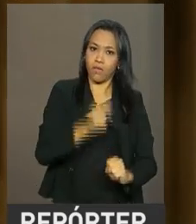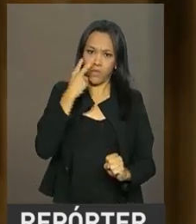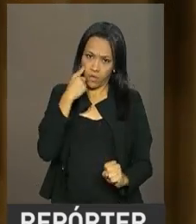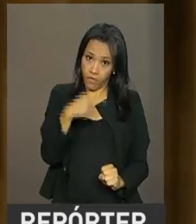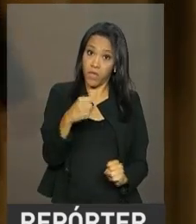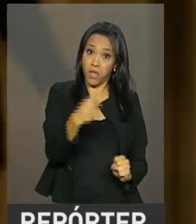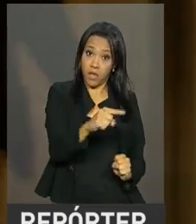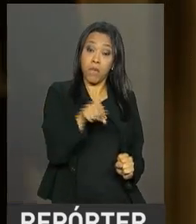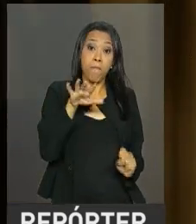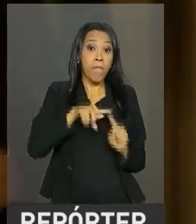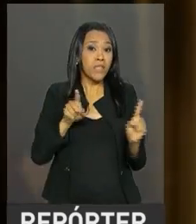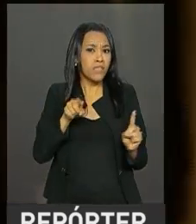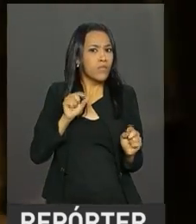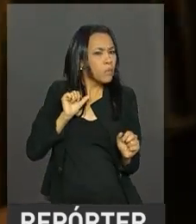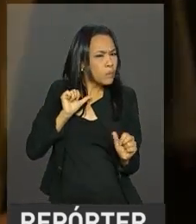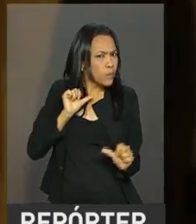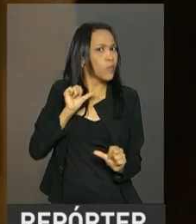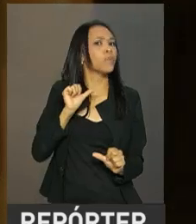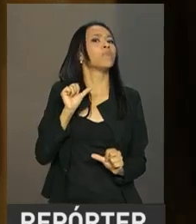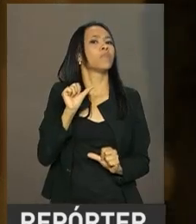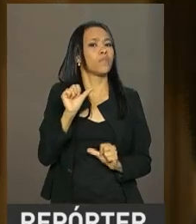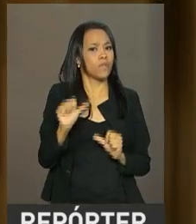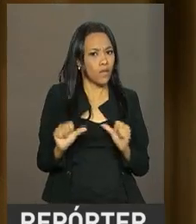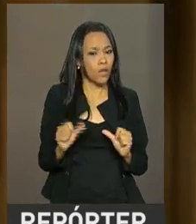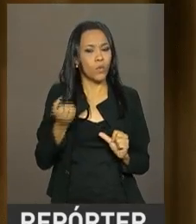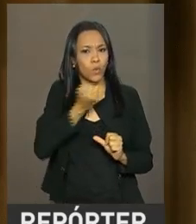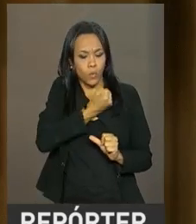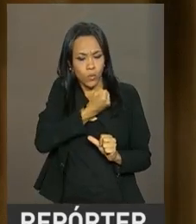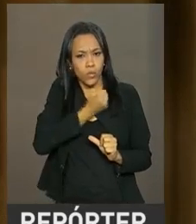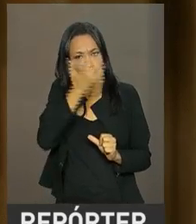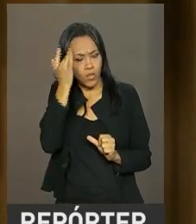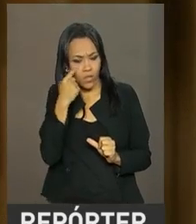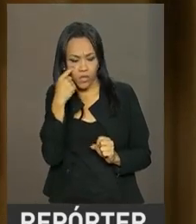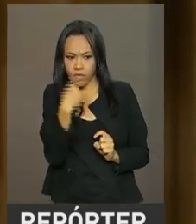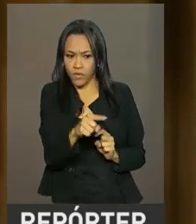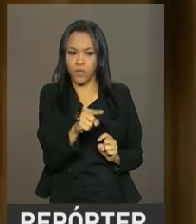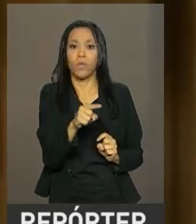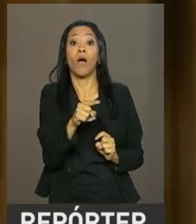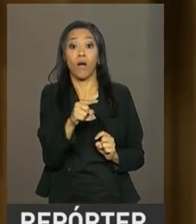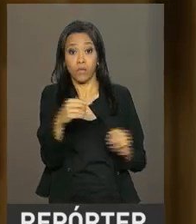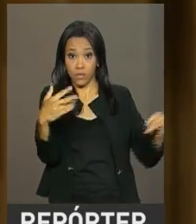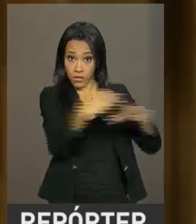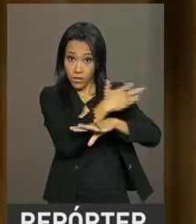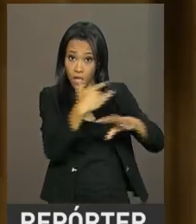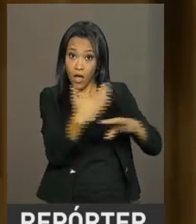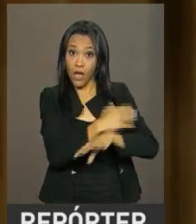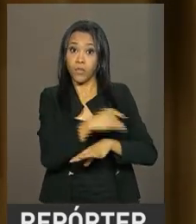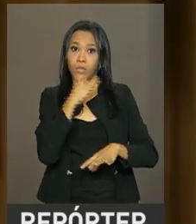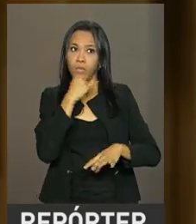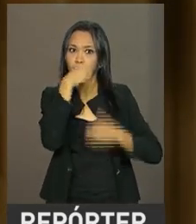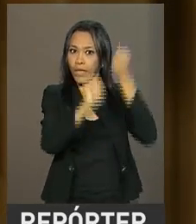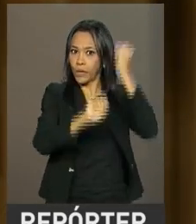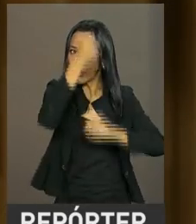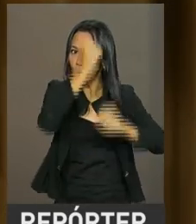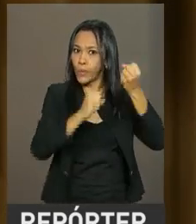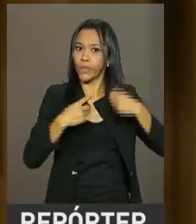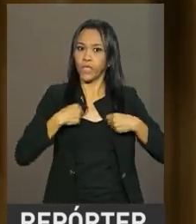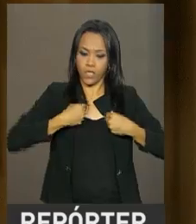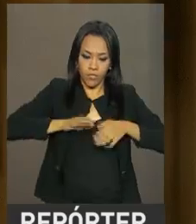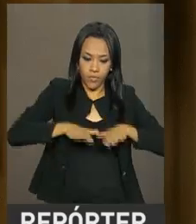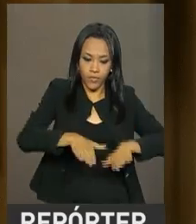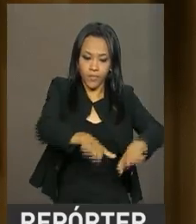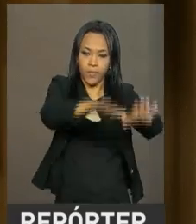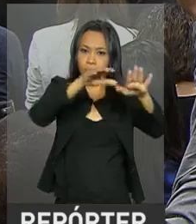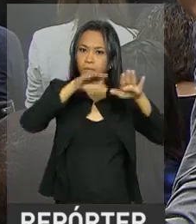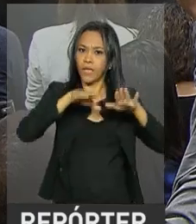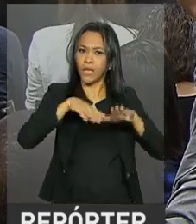isso tem mudado quer dizer o número de trabalhadores resgatados nas áreas urbanas principalmente Indústria Têxtil e construção civil tem